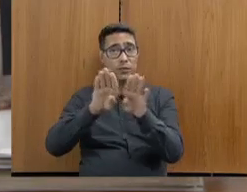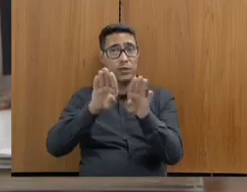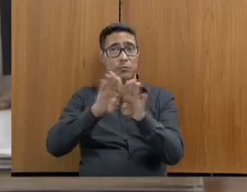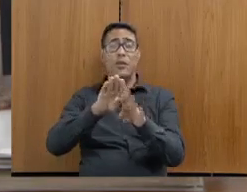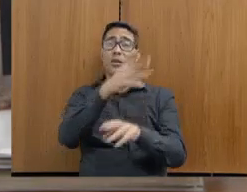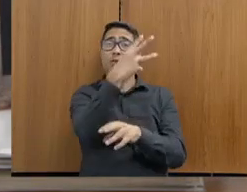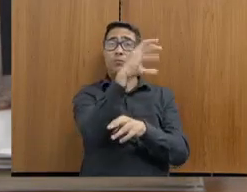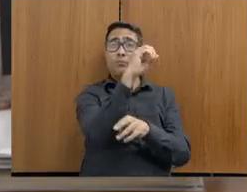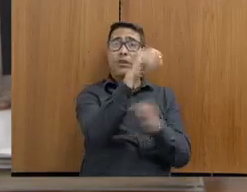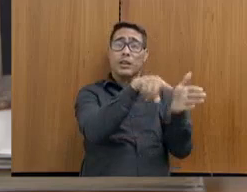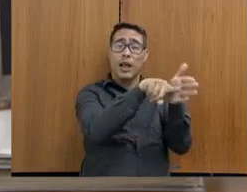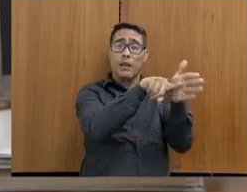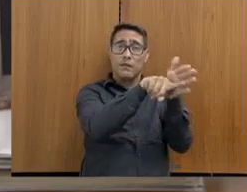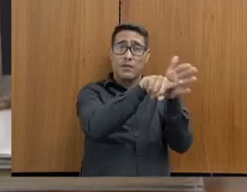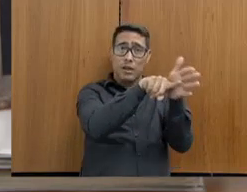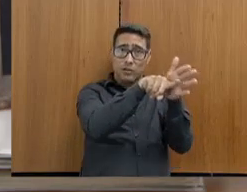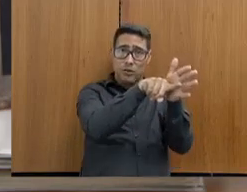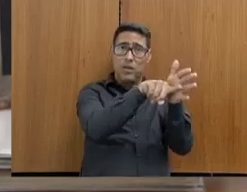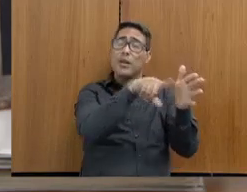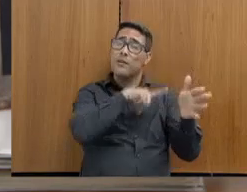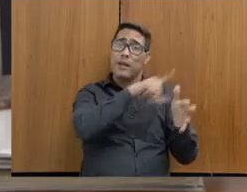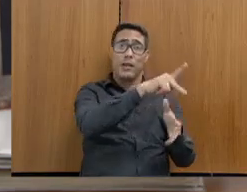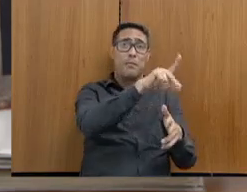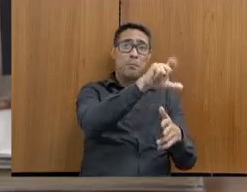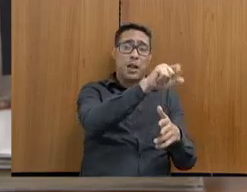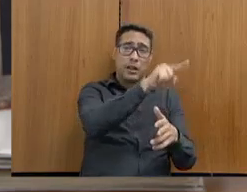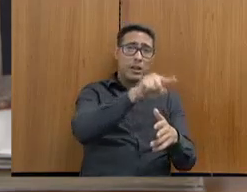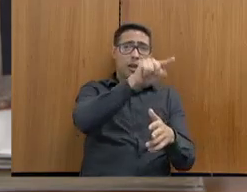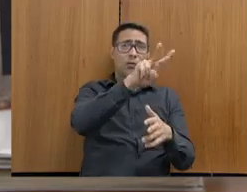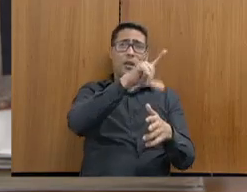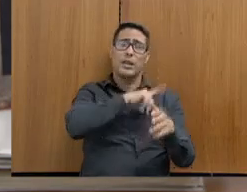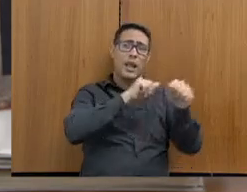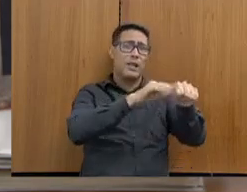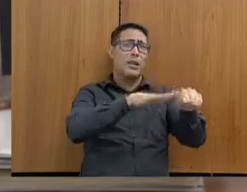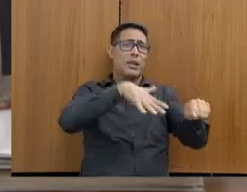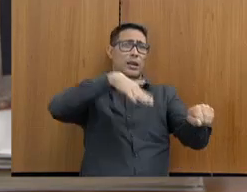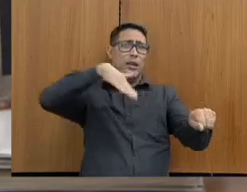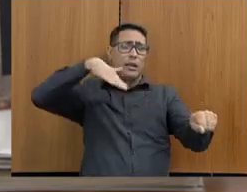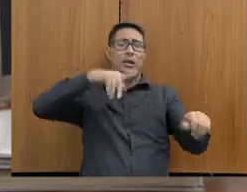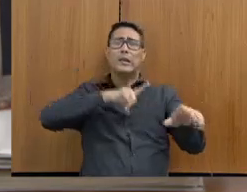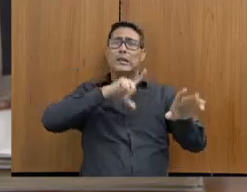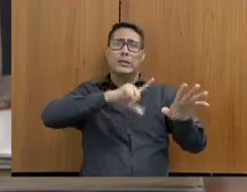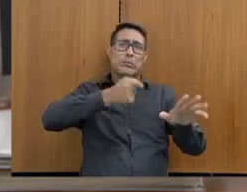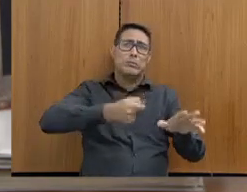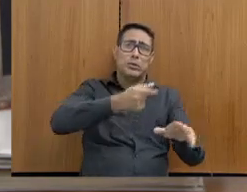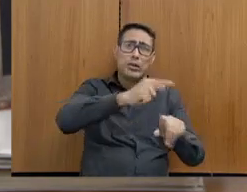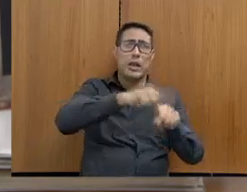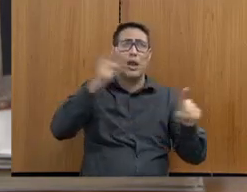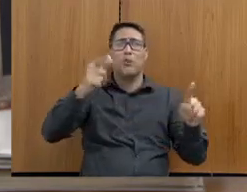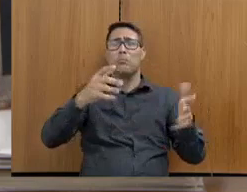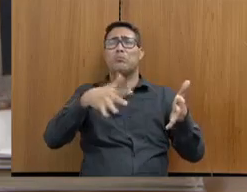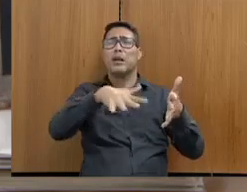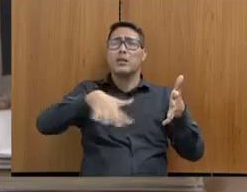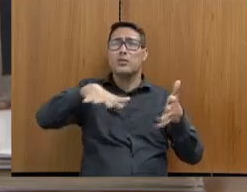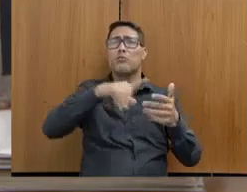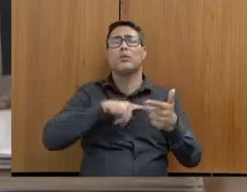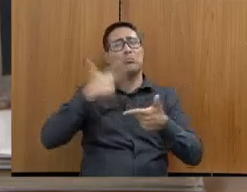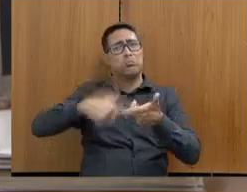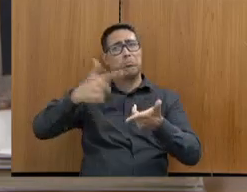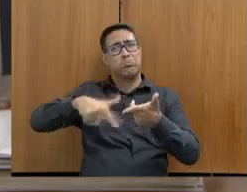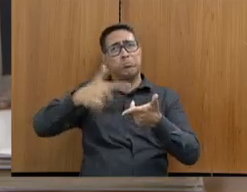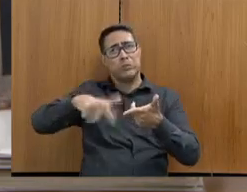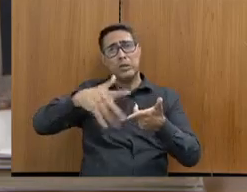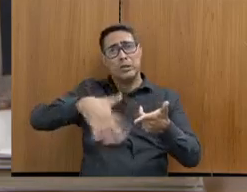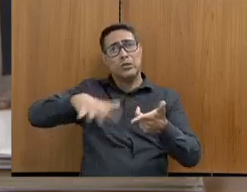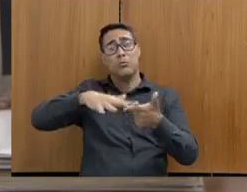investigadores que você pega plantão quando você pega trânsito aquela coisa tu sobra pouco e é uma região que tem muito problema que veio os profissionais